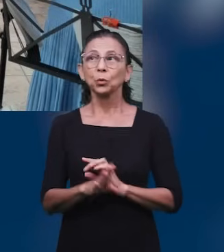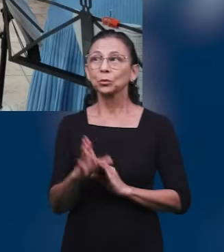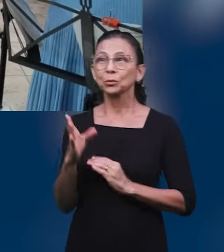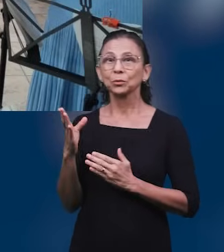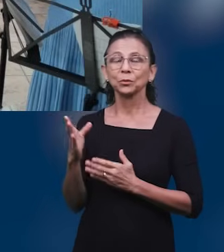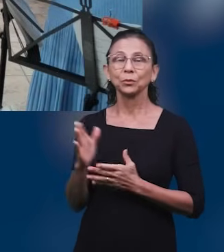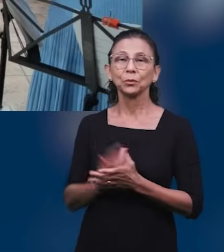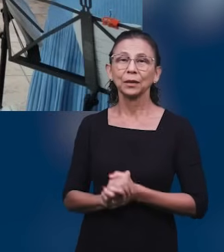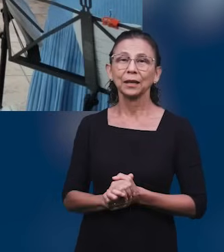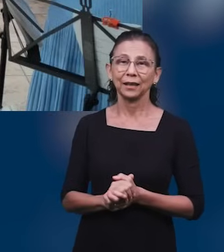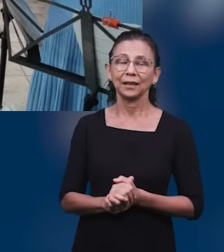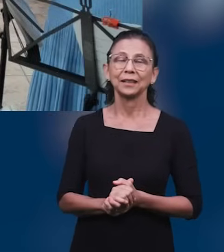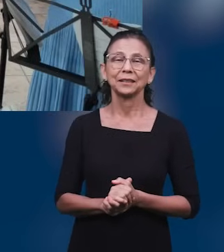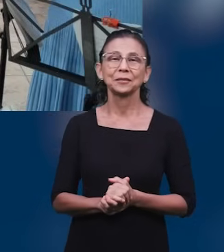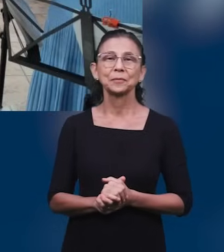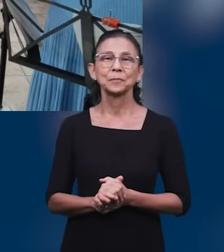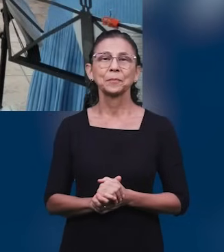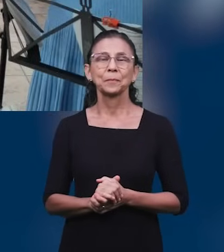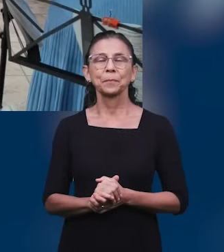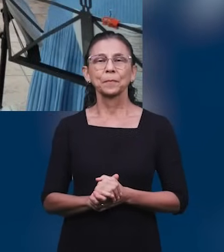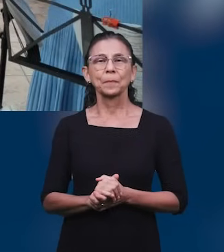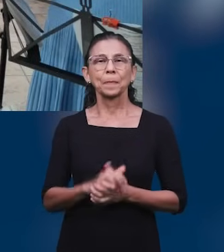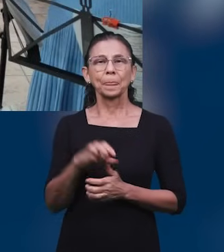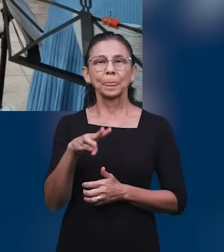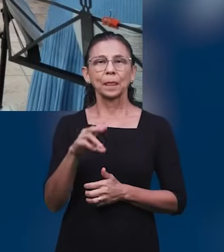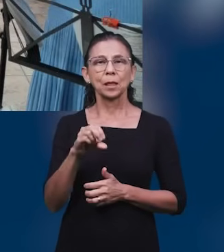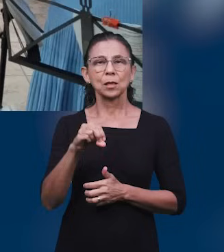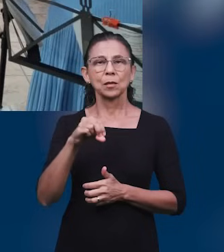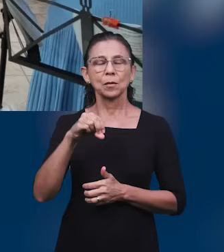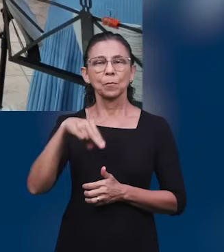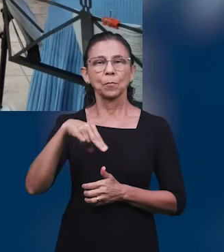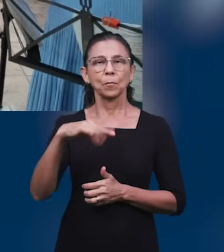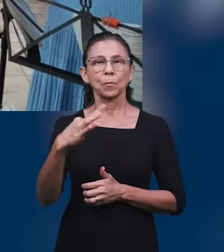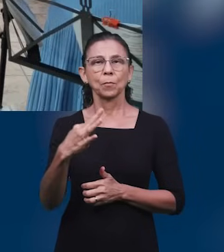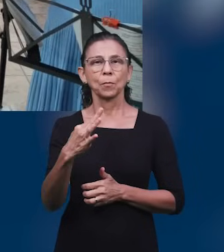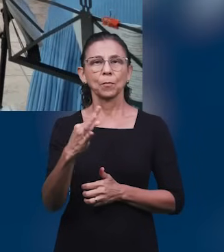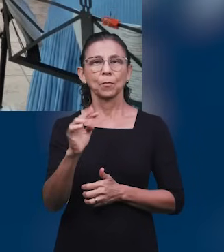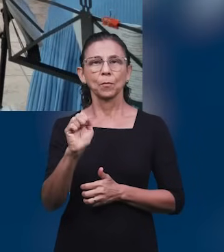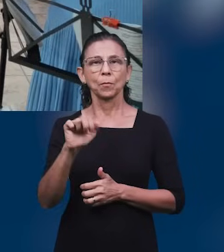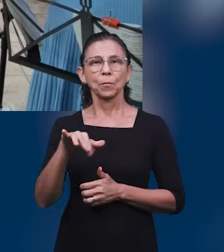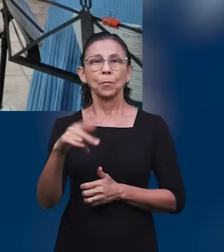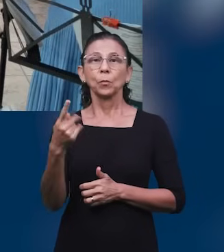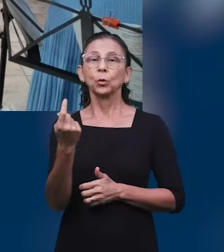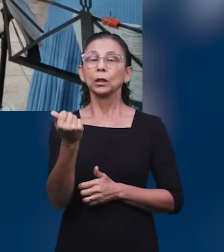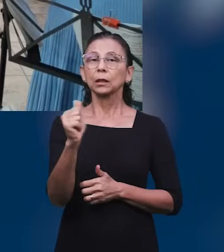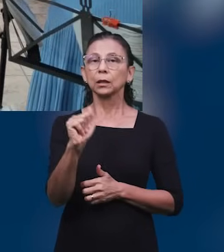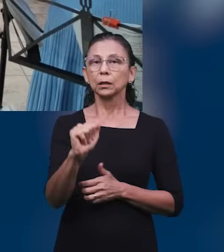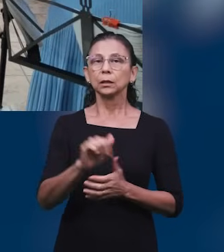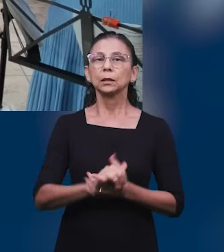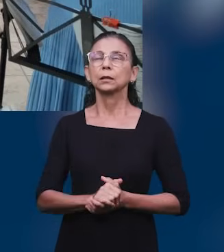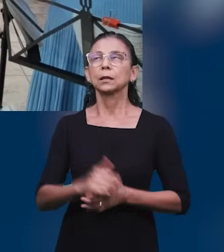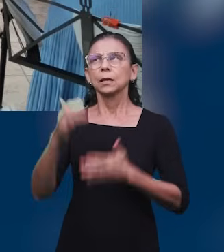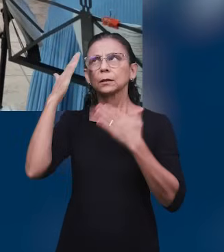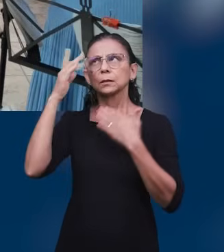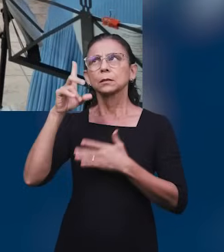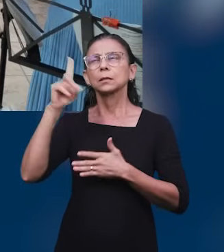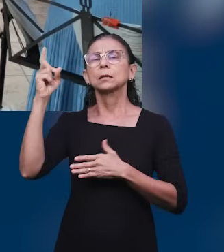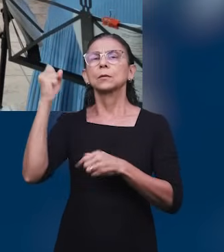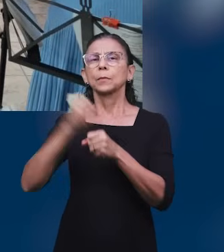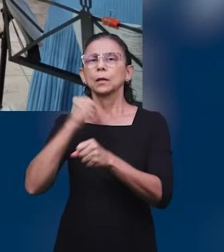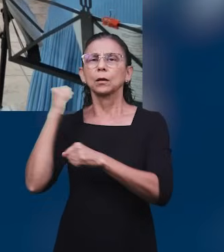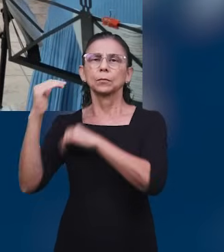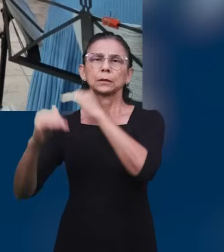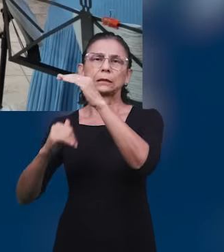cidade de Montanha, que fica no interior do estado do Espírito Santo. Glória a Deus pelo crescimento da sua obra e pelo levantamento aí de